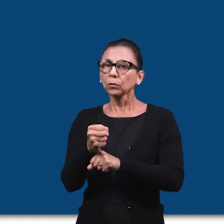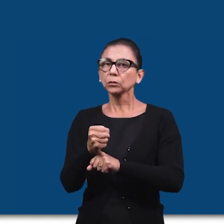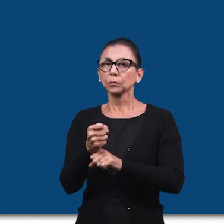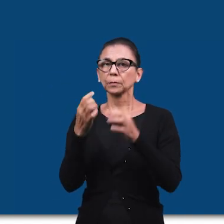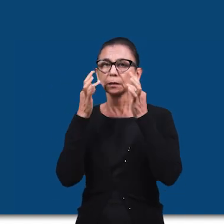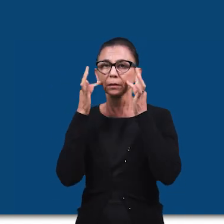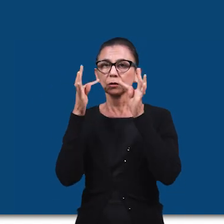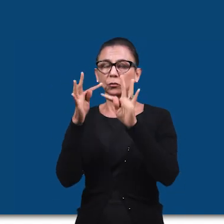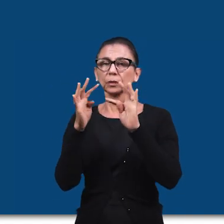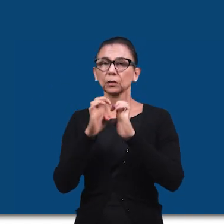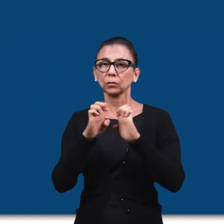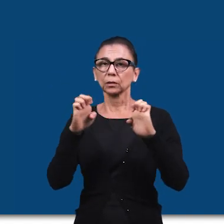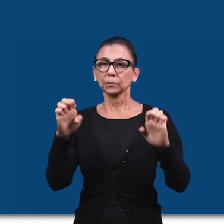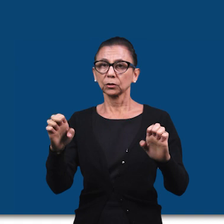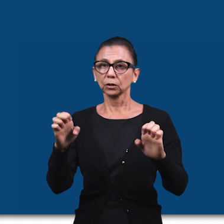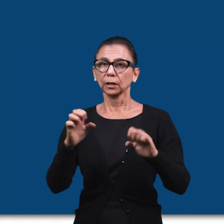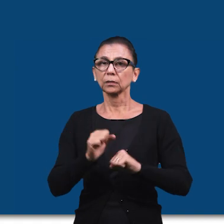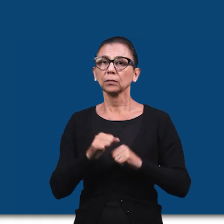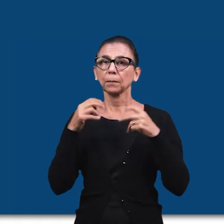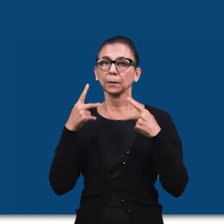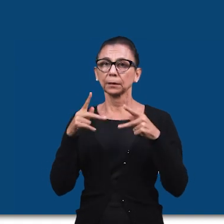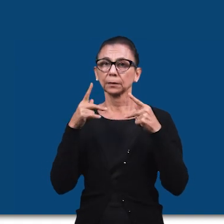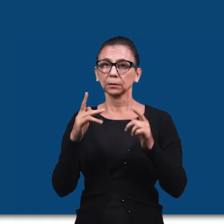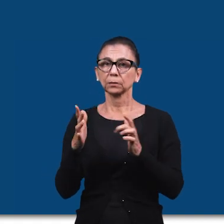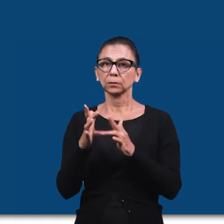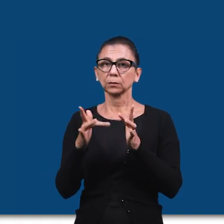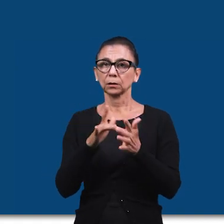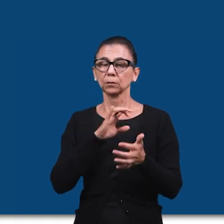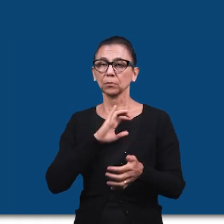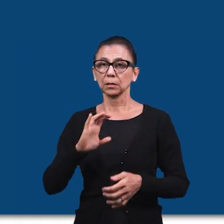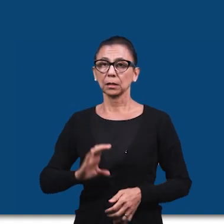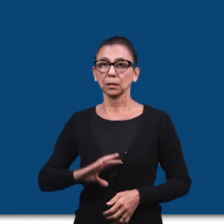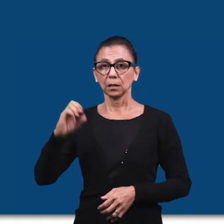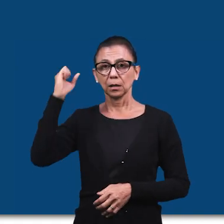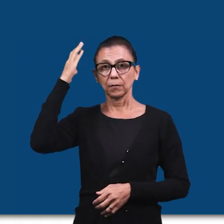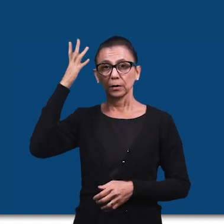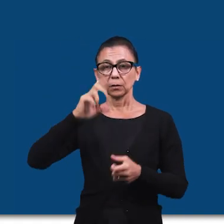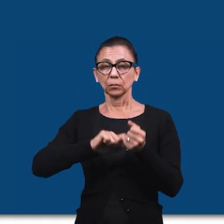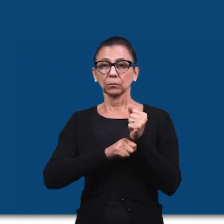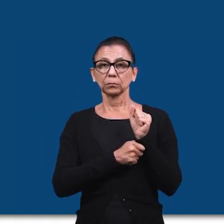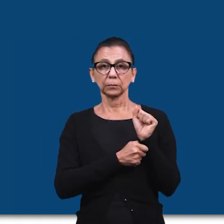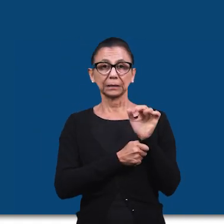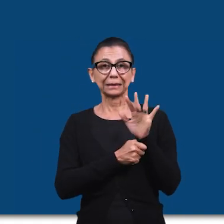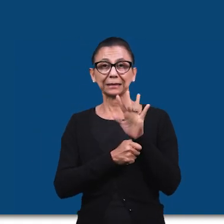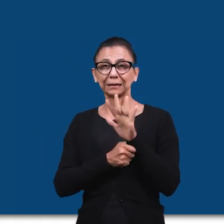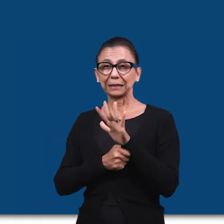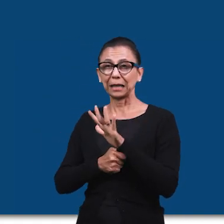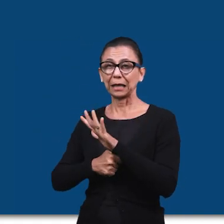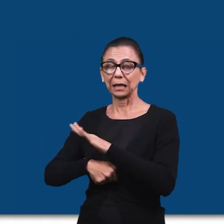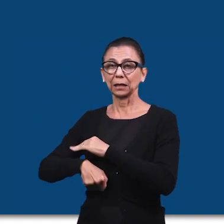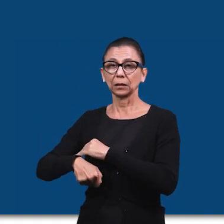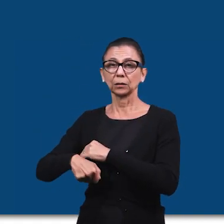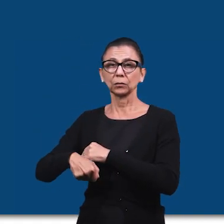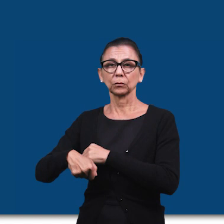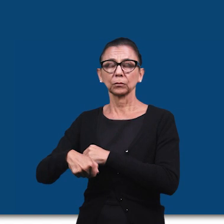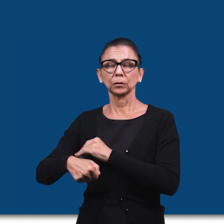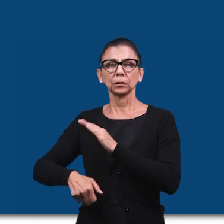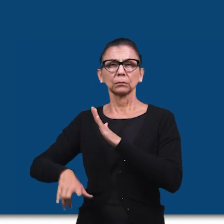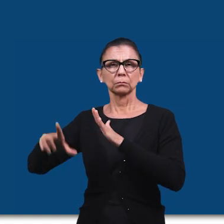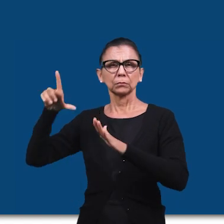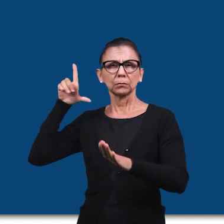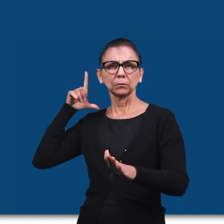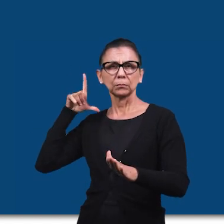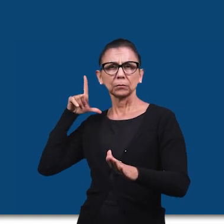evangelho, e a pregação de Jesus Cristo, conforme a revelação do mistério que desde tempos eternos esteve